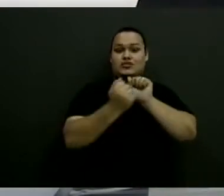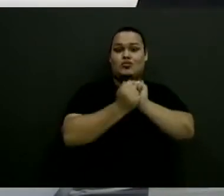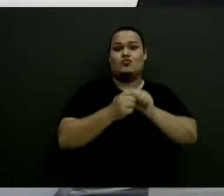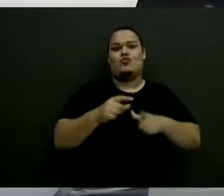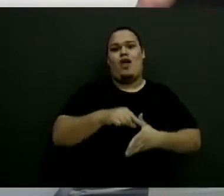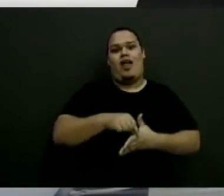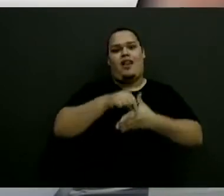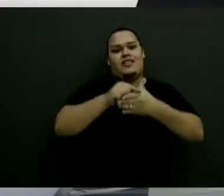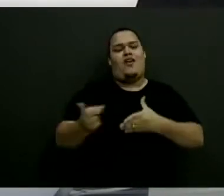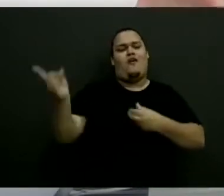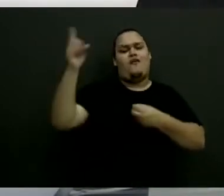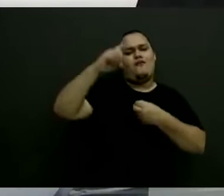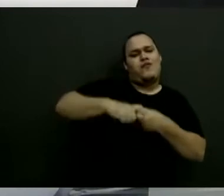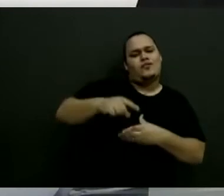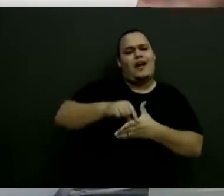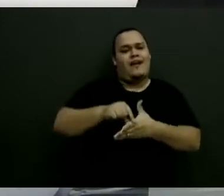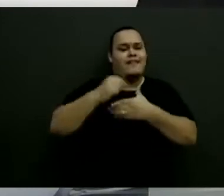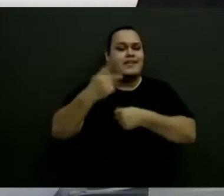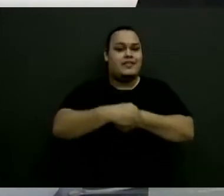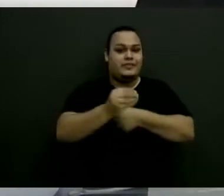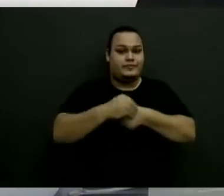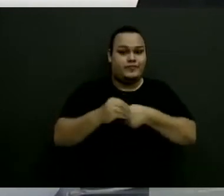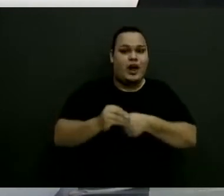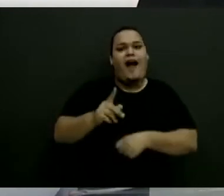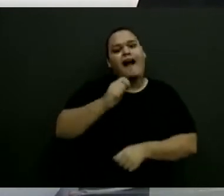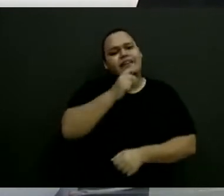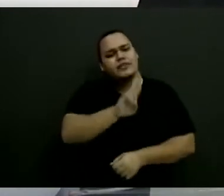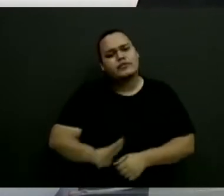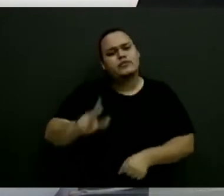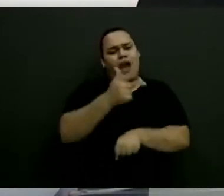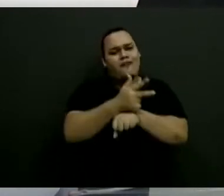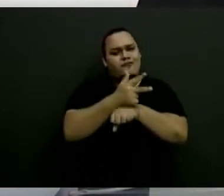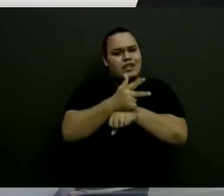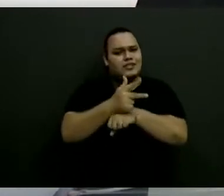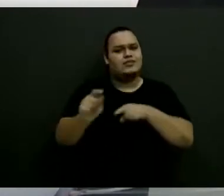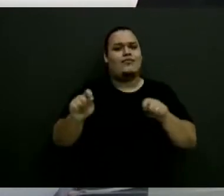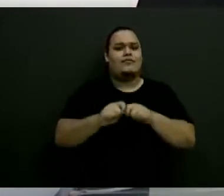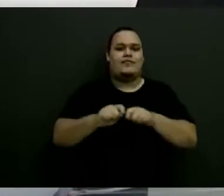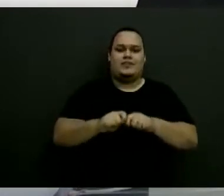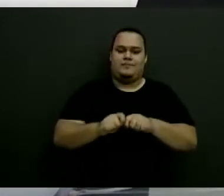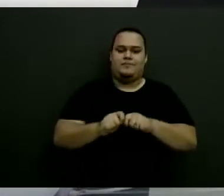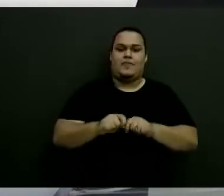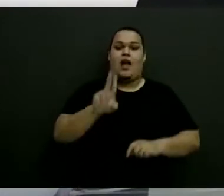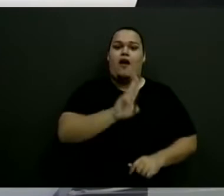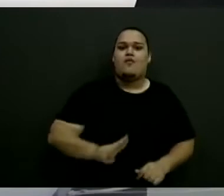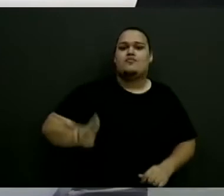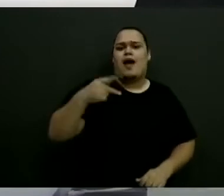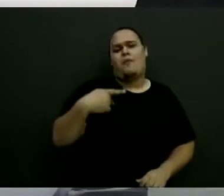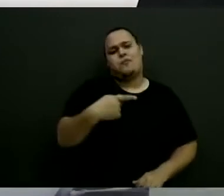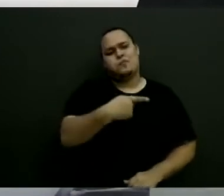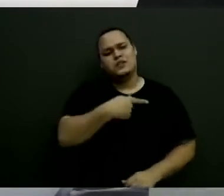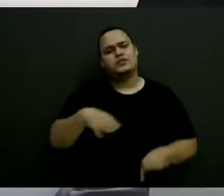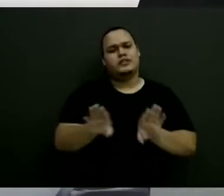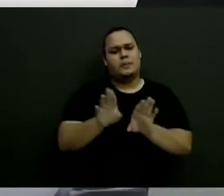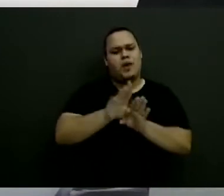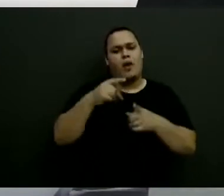líderes, ainda que seja por videoconferência, mas Deus quer que os pastores também cuidem de seu povo,